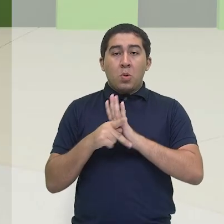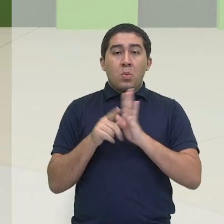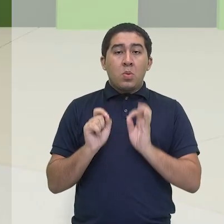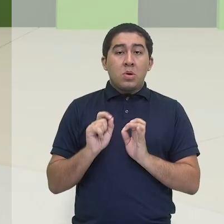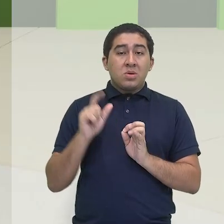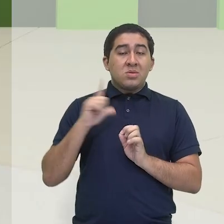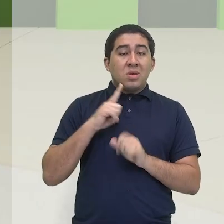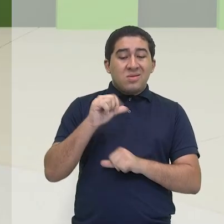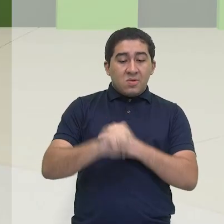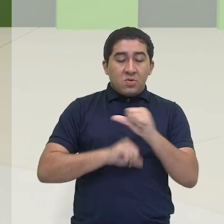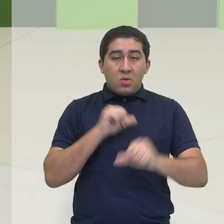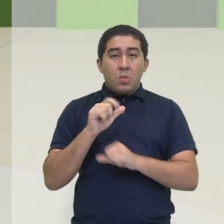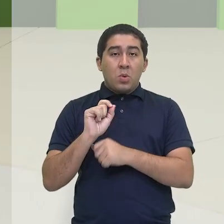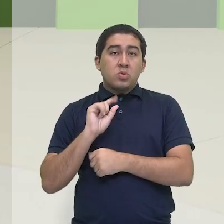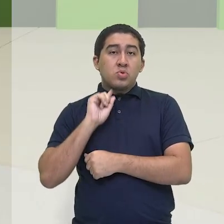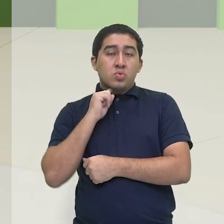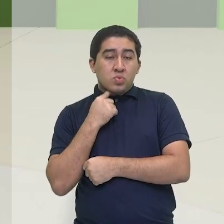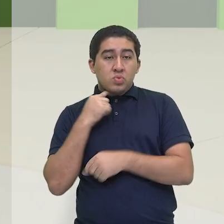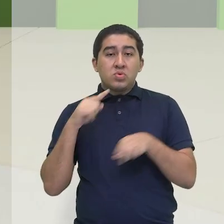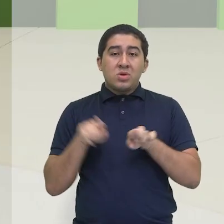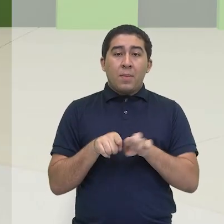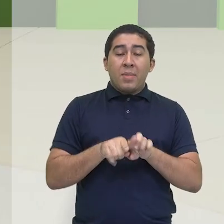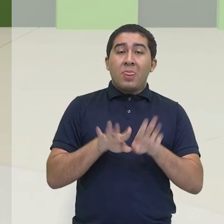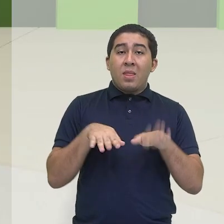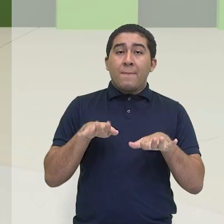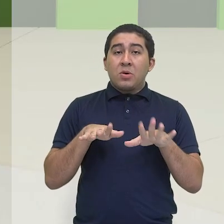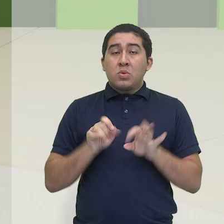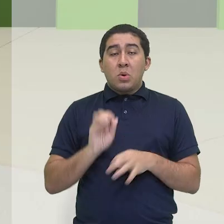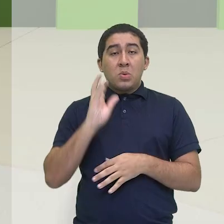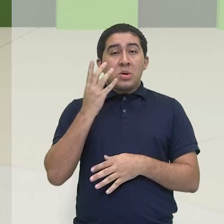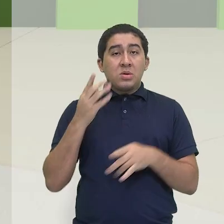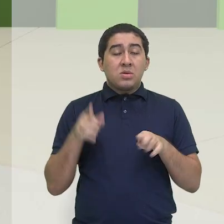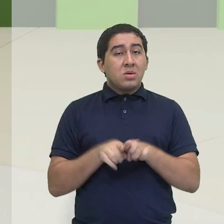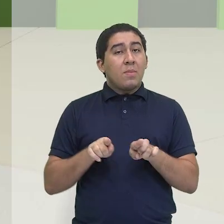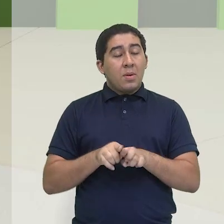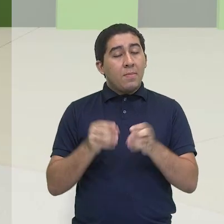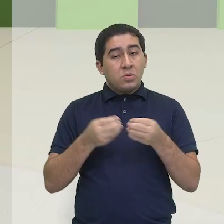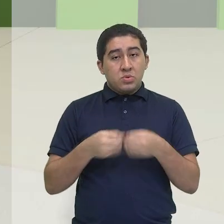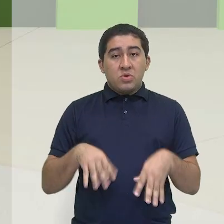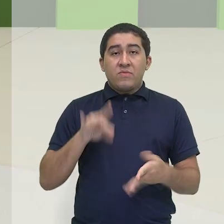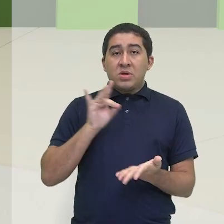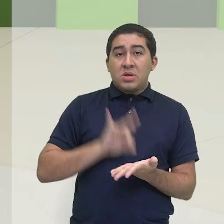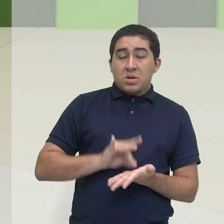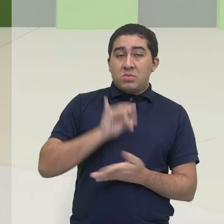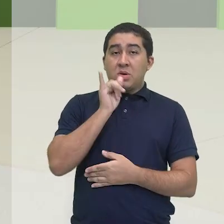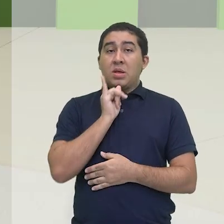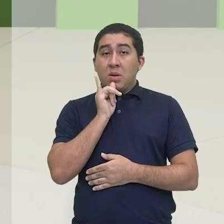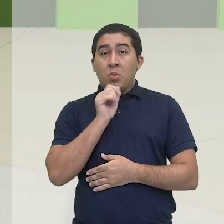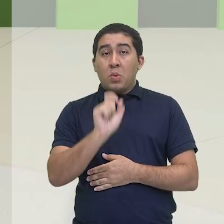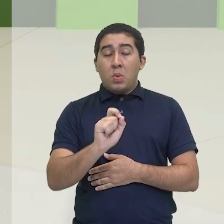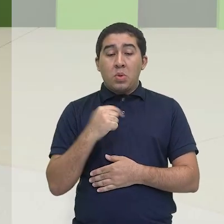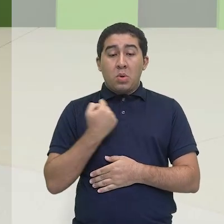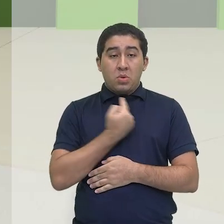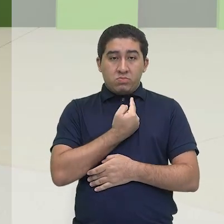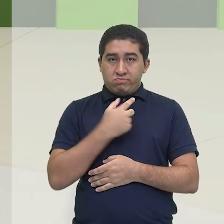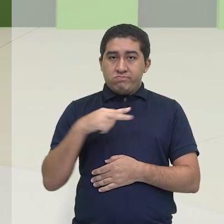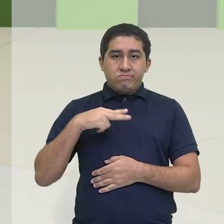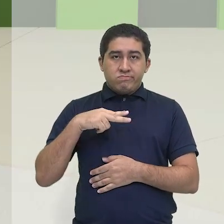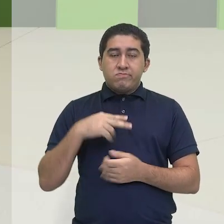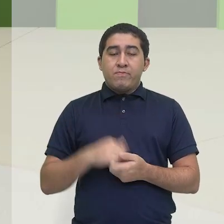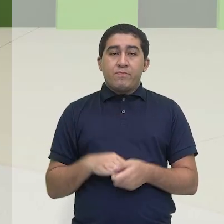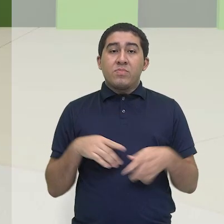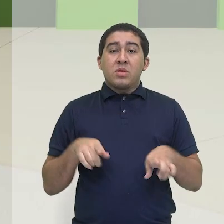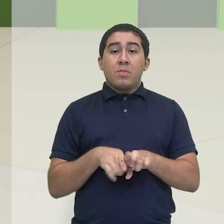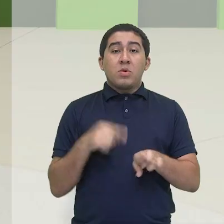acaba virando um poluente e, dependendo desse poluente, acaba ali prejudicando, por exemplo, a nós mesmos. E agora a gente vai